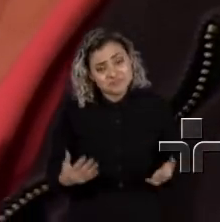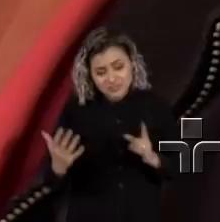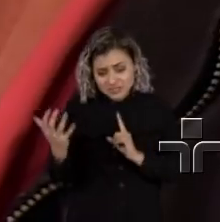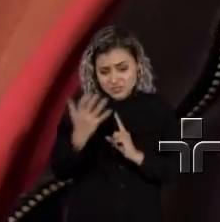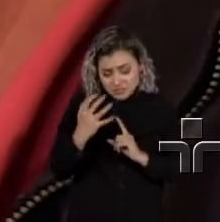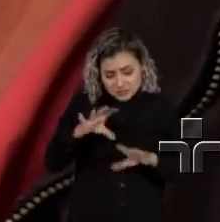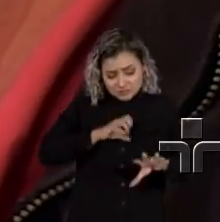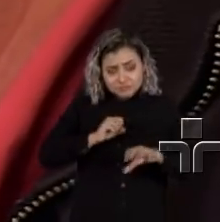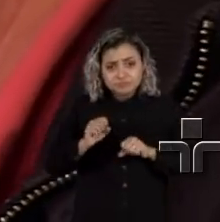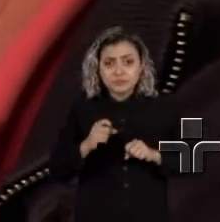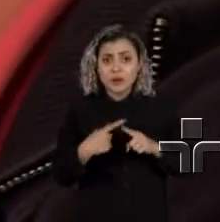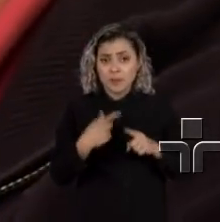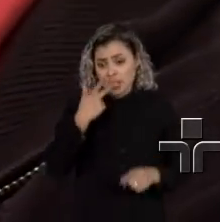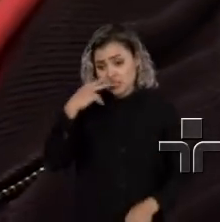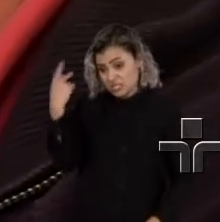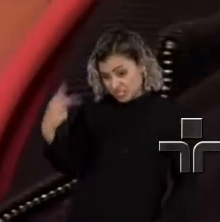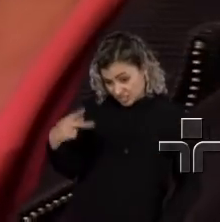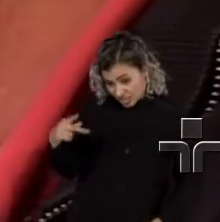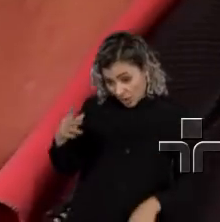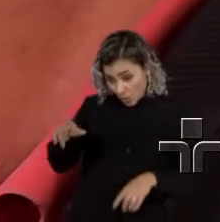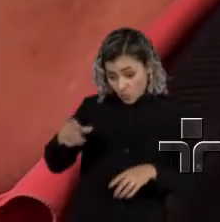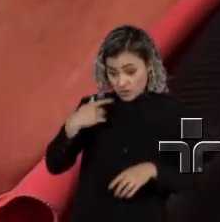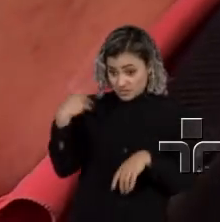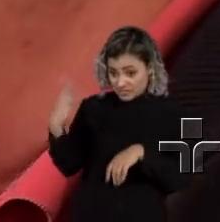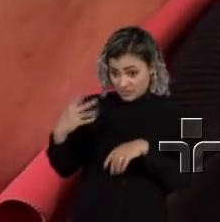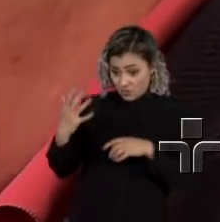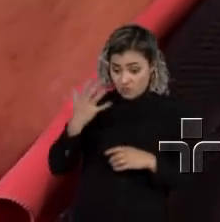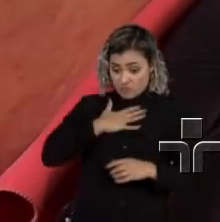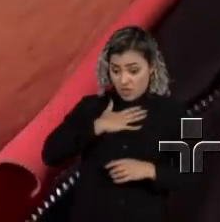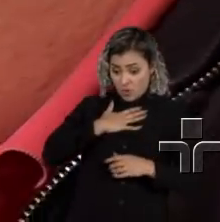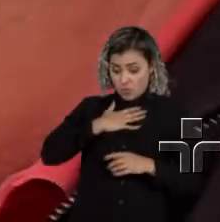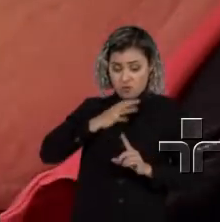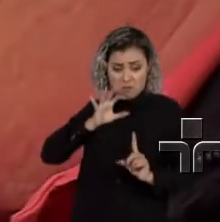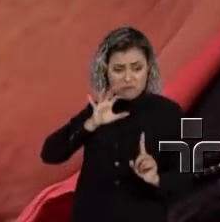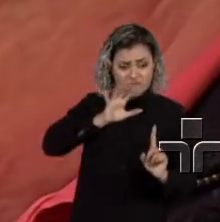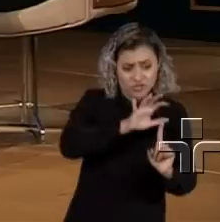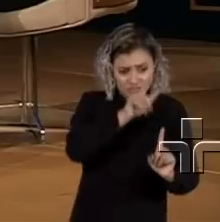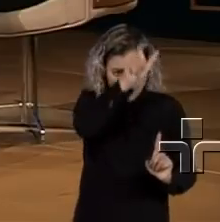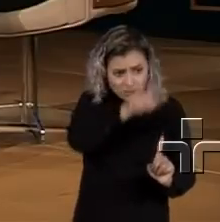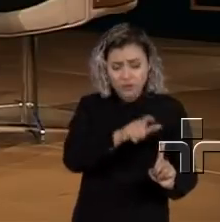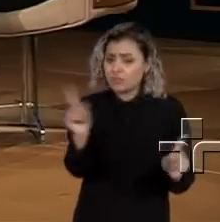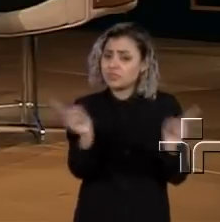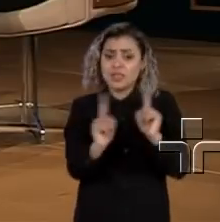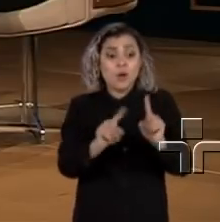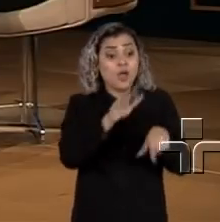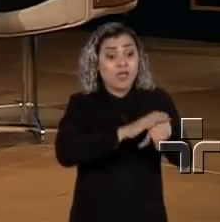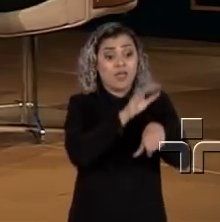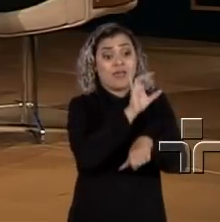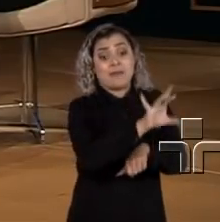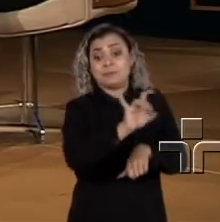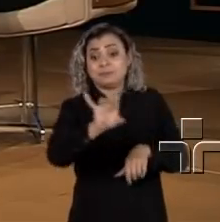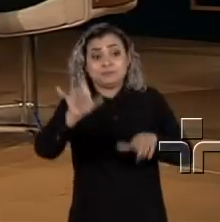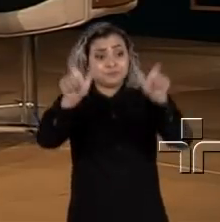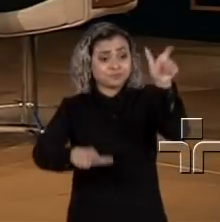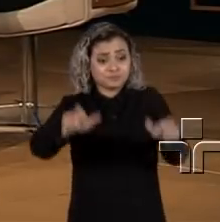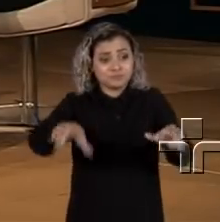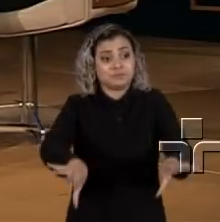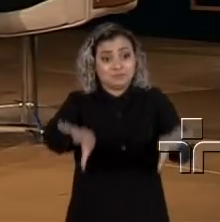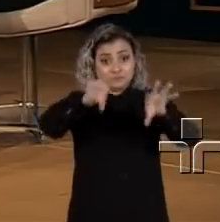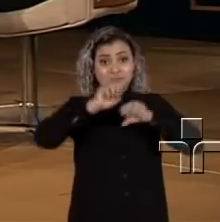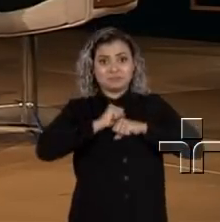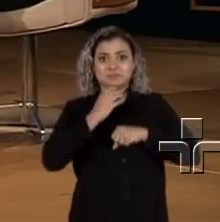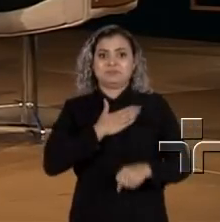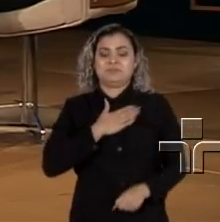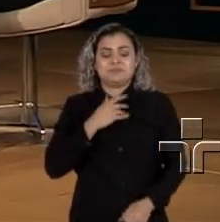bota o que é seu no personagem, não. O personagem bota o que é dele dentro da gente, que às vezes a gente nem sabia que tinha aquilo. Isso é